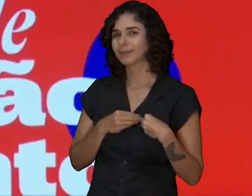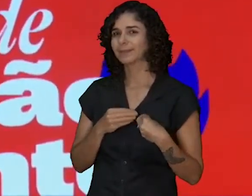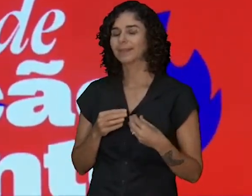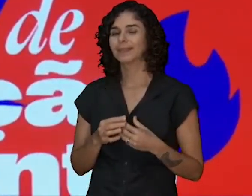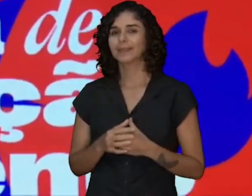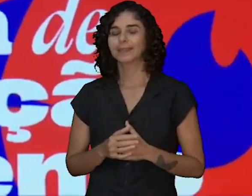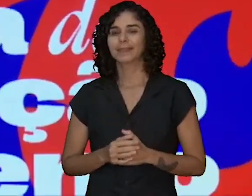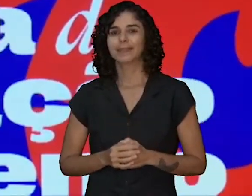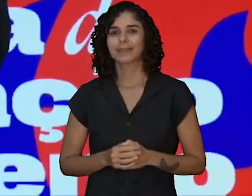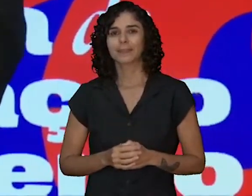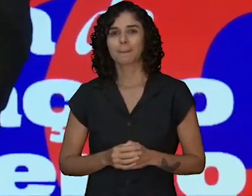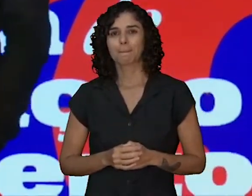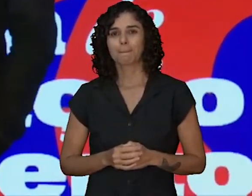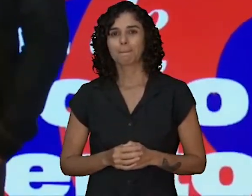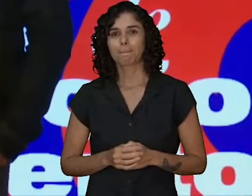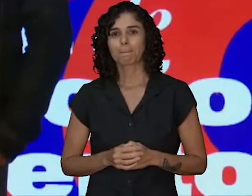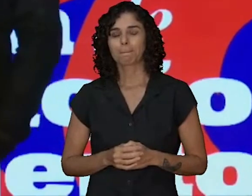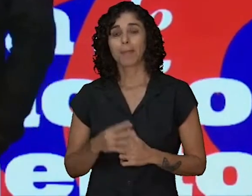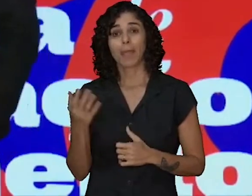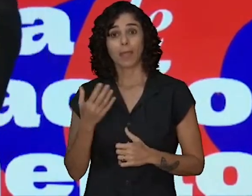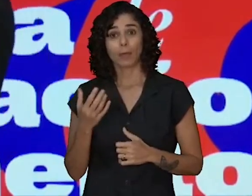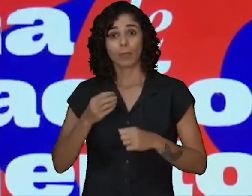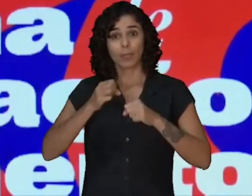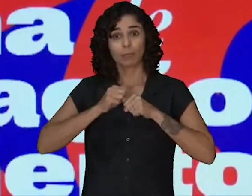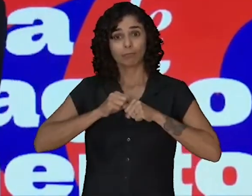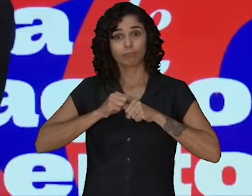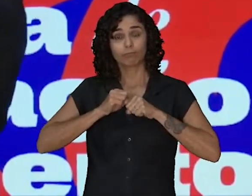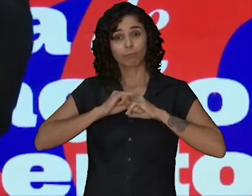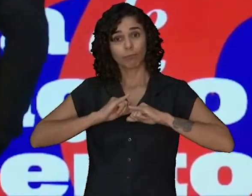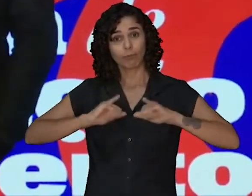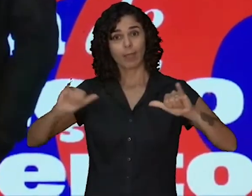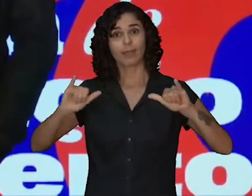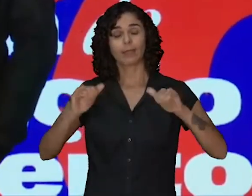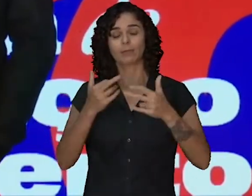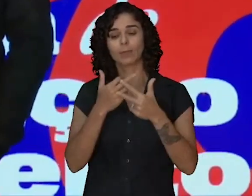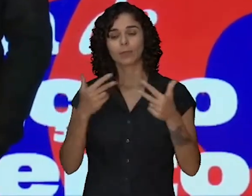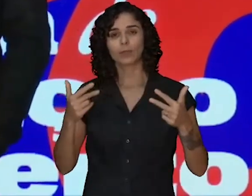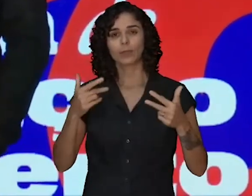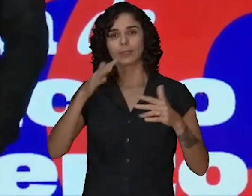aqui na área de convivência.